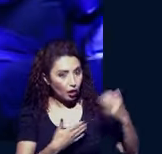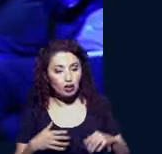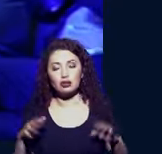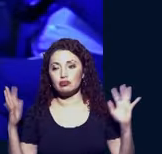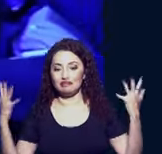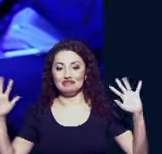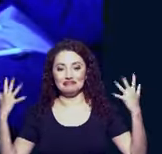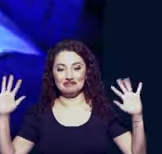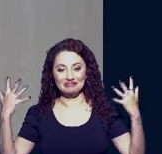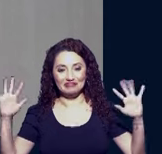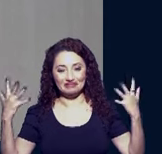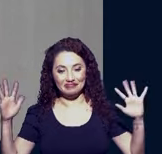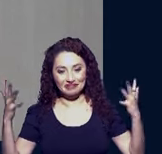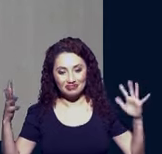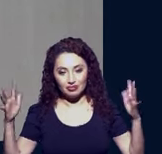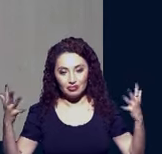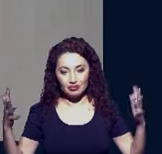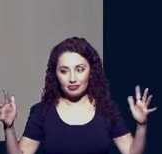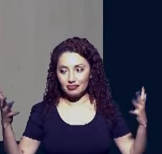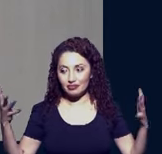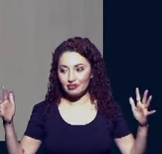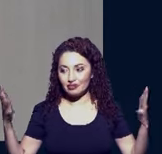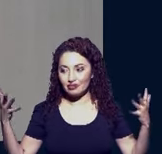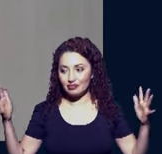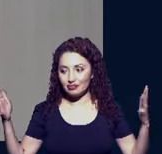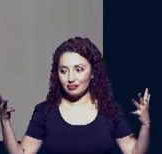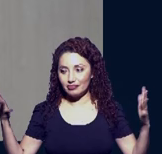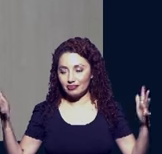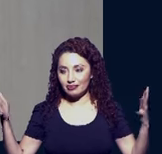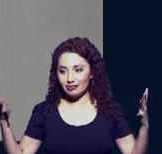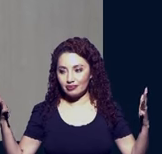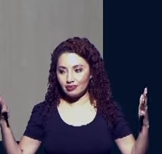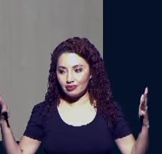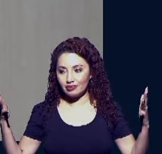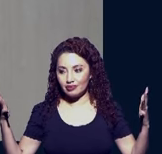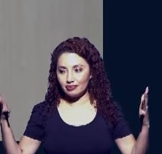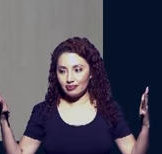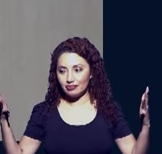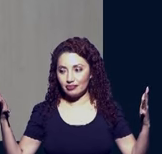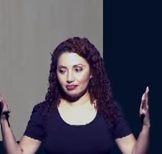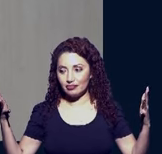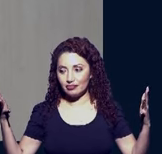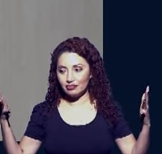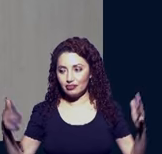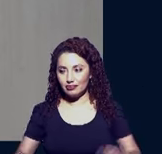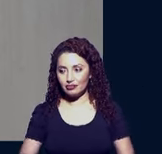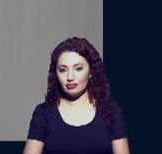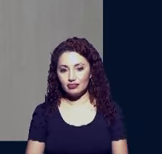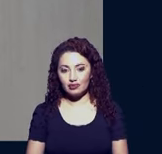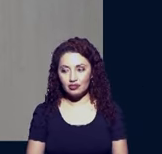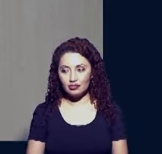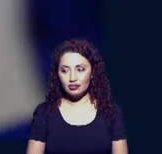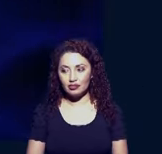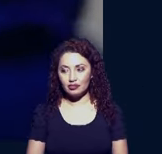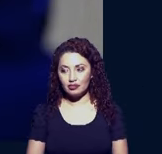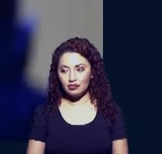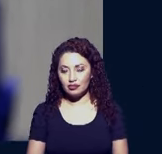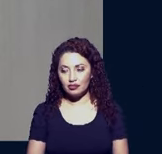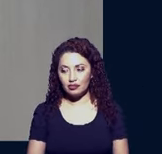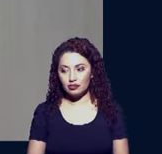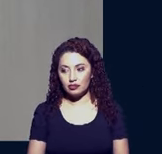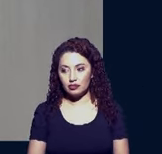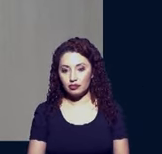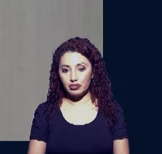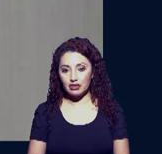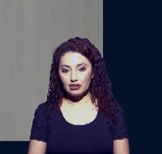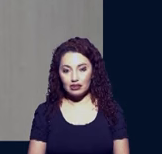Eler V passar agora uma pergunta pro governador Renato Casagrande que eu conheço há tantos anos mas como todo mundo declinou